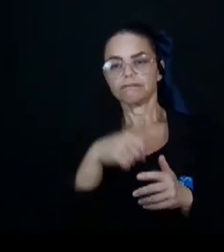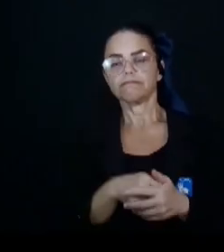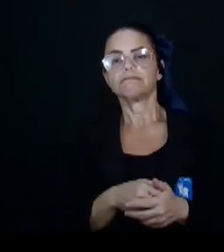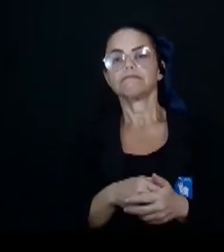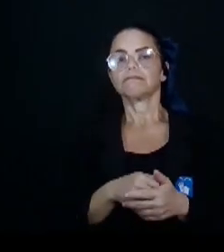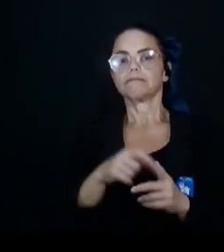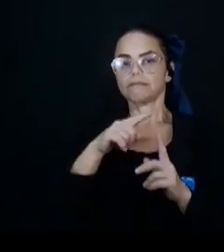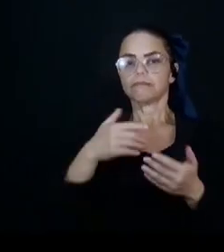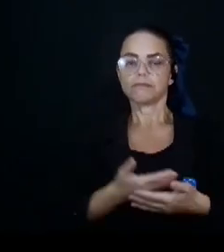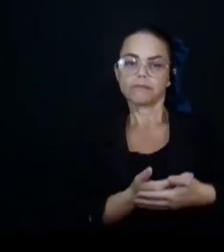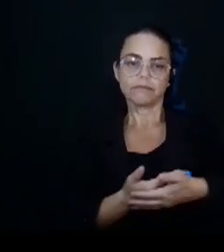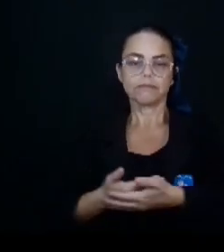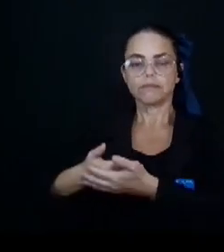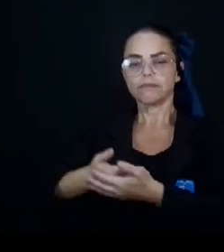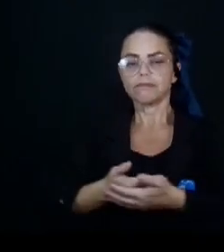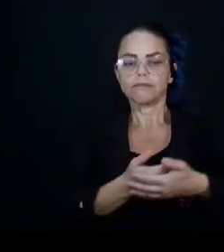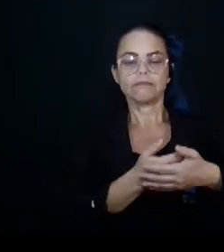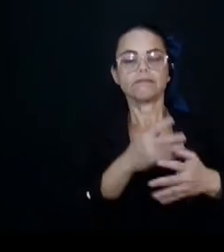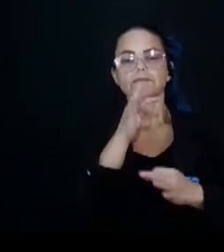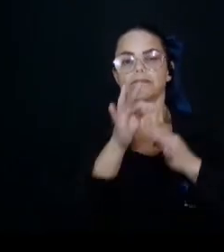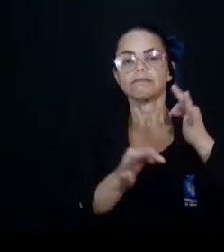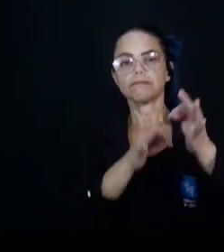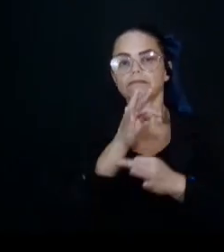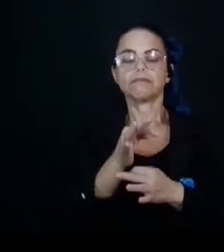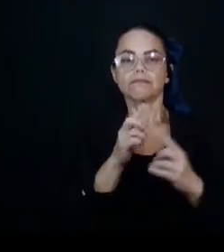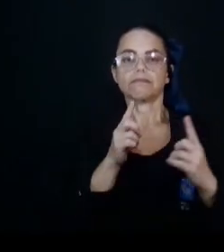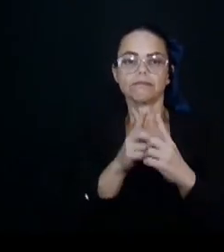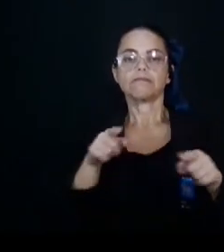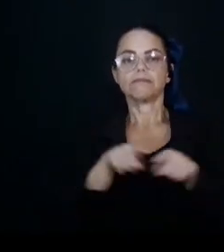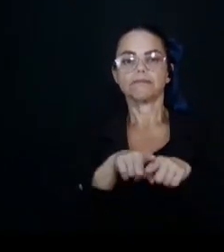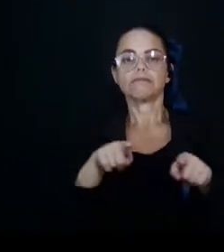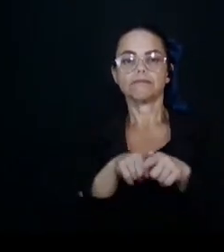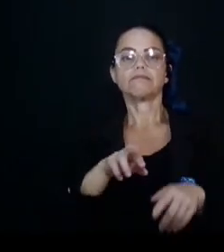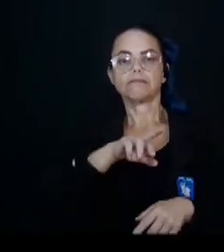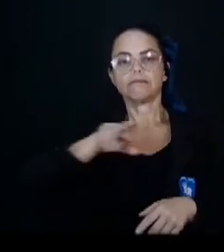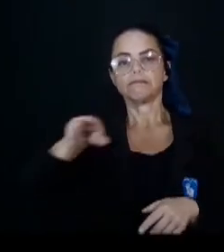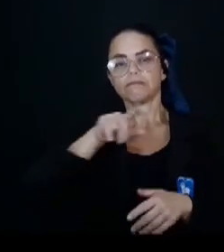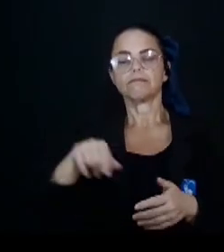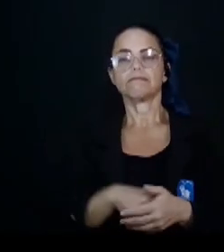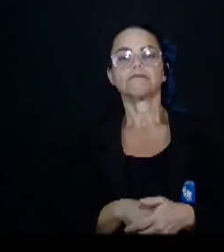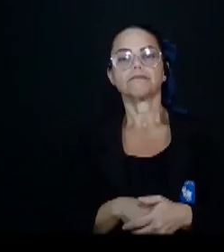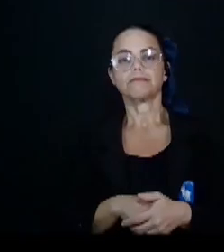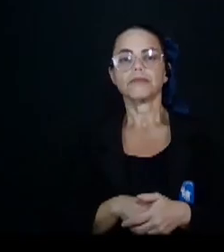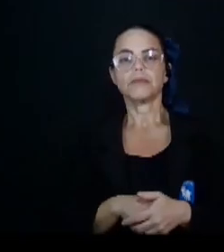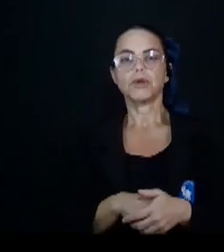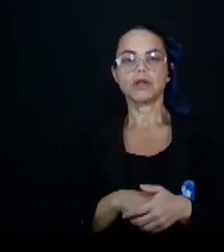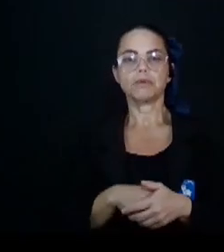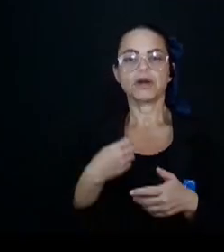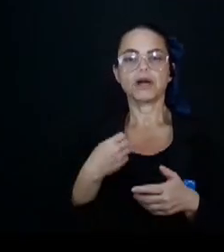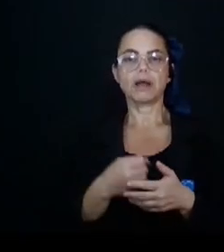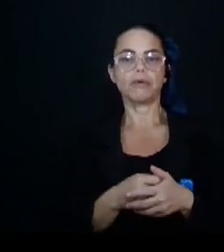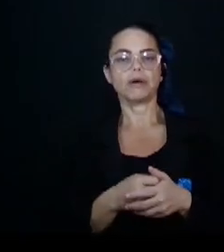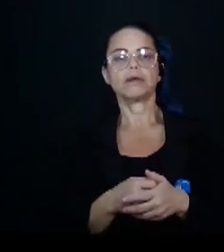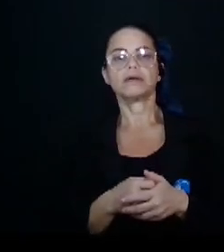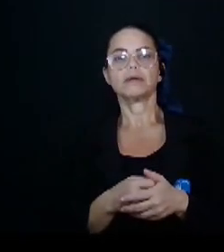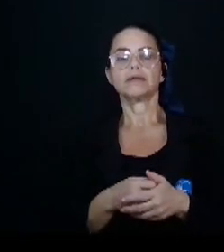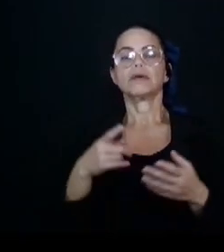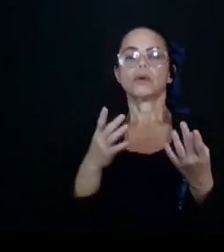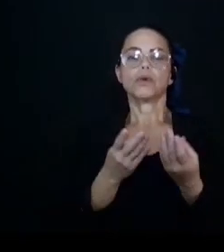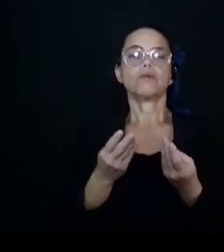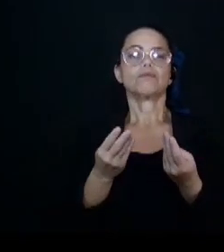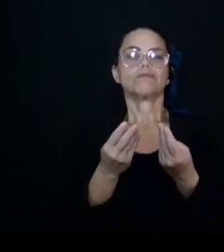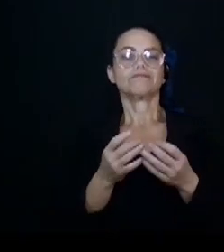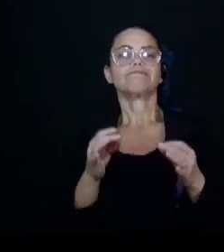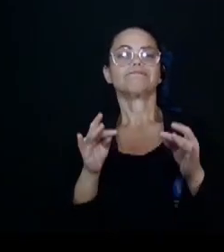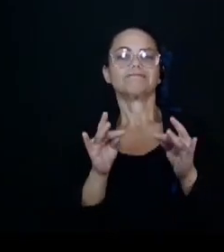é o tratamento? O diagnóstico também faz toda a diferença nesse sentido. É um caso mais delicado, Jamile? Tá. Então,